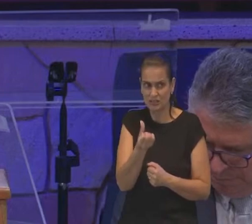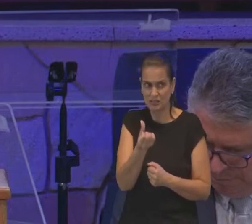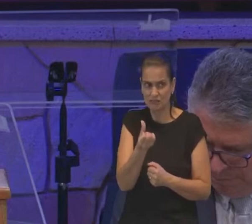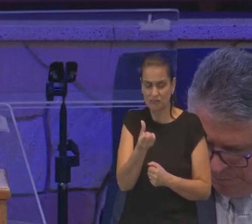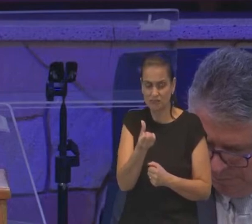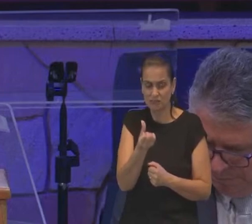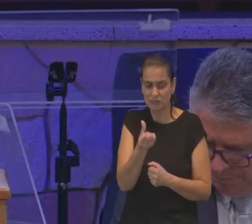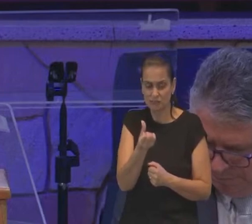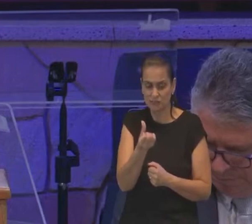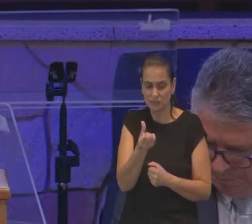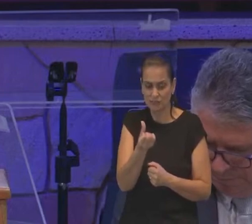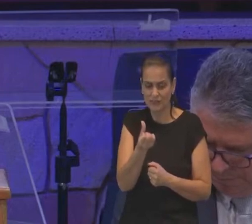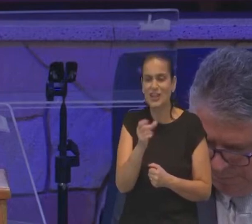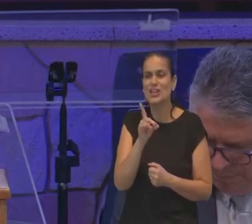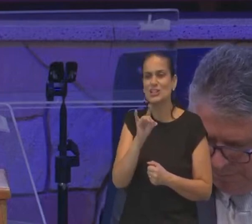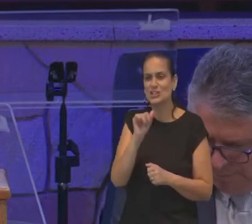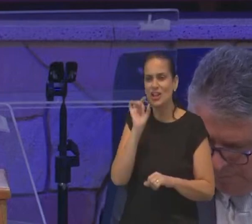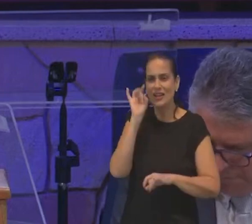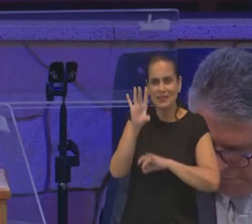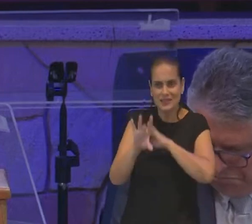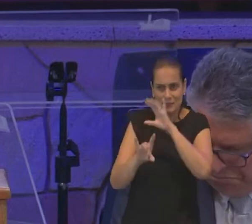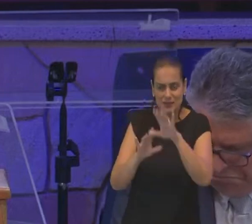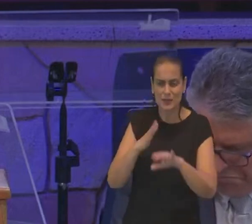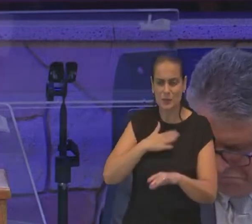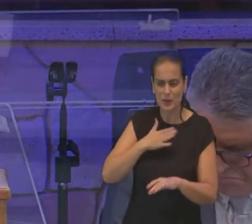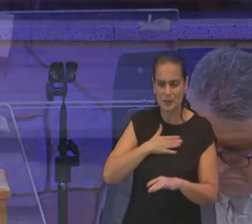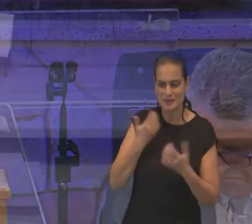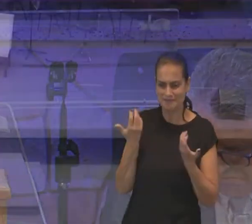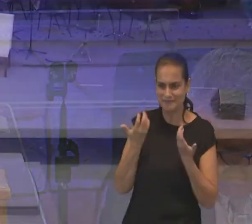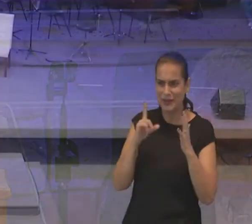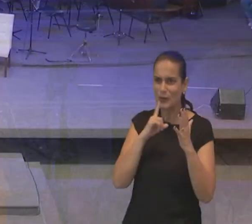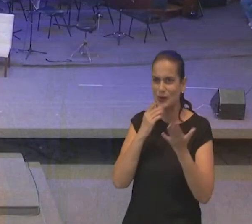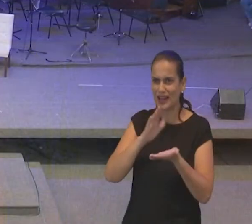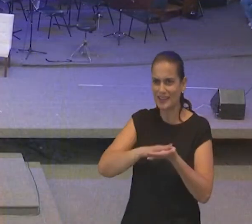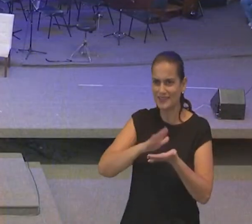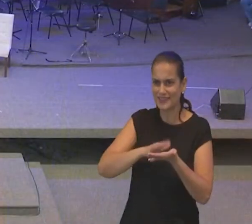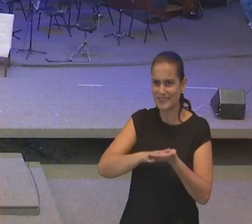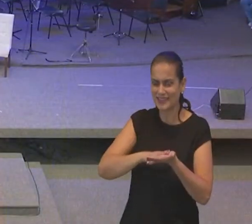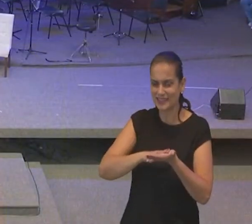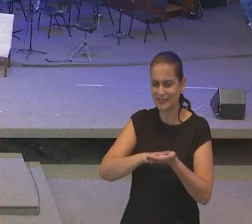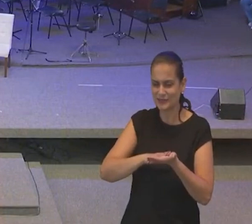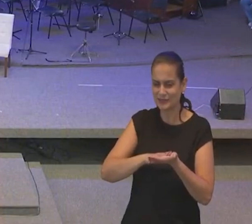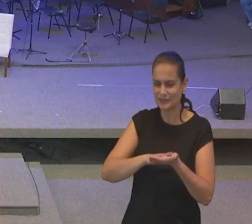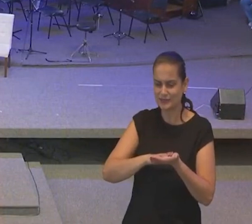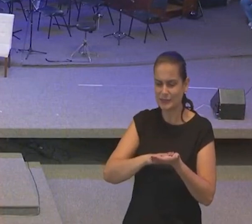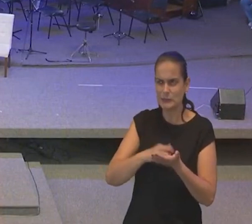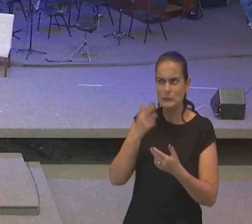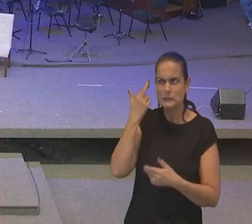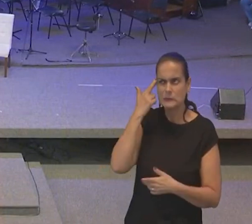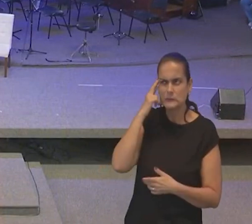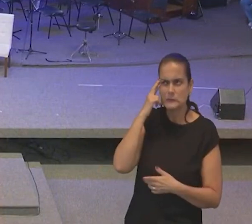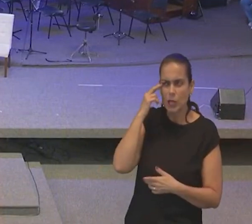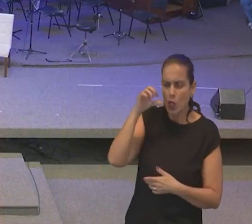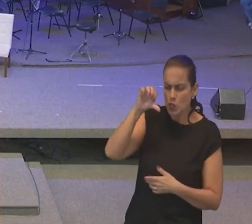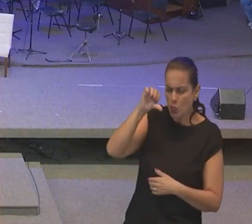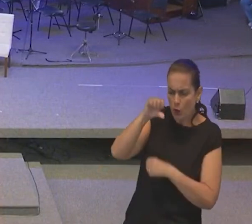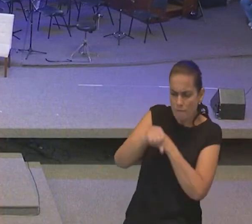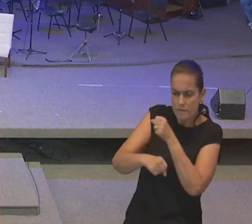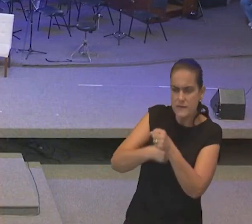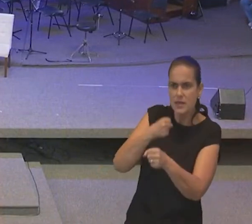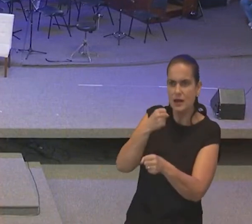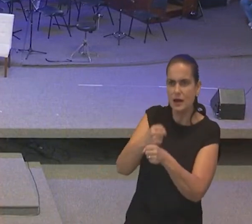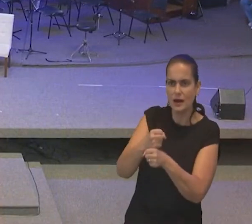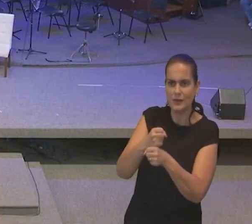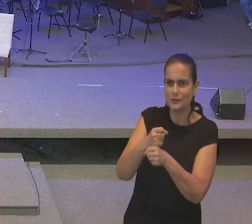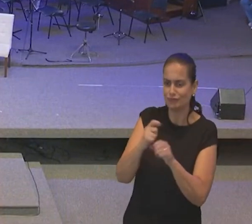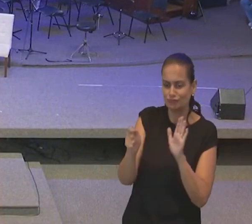um dia muito especial para mim. Eu comemoro o dia do meu aniversário e estava refletindo, são 9 anos sem